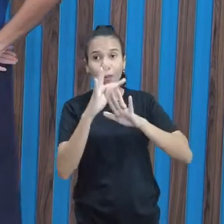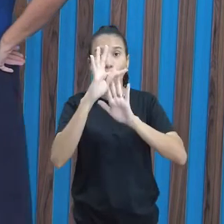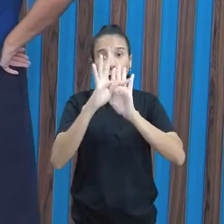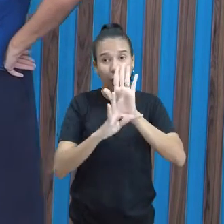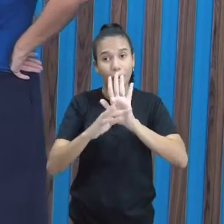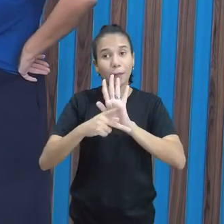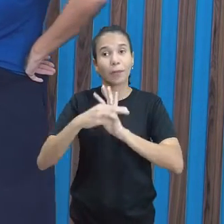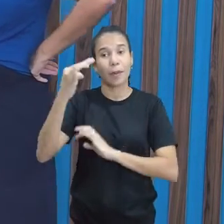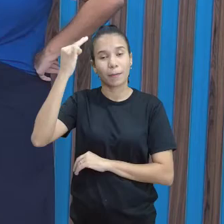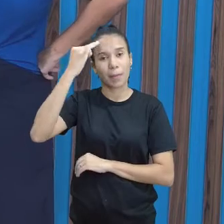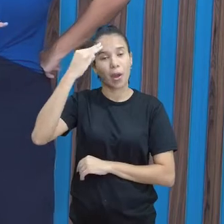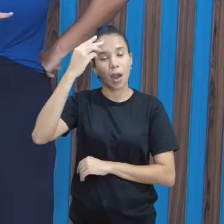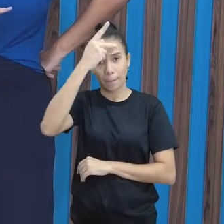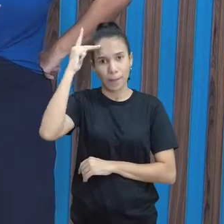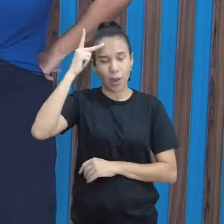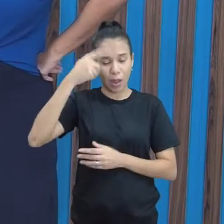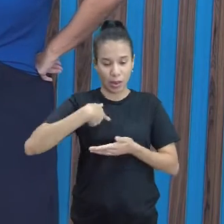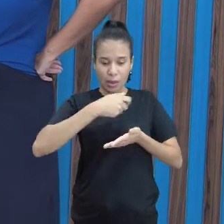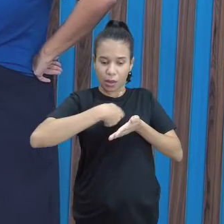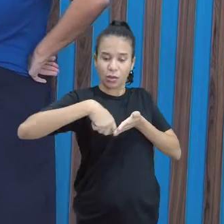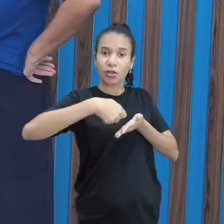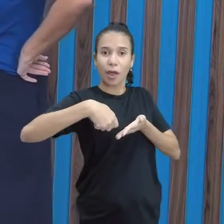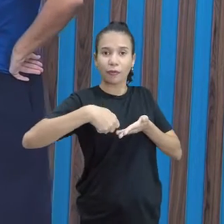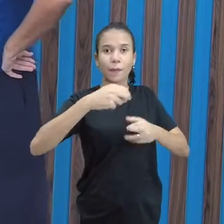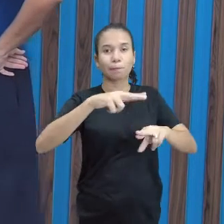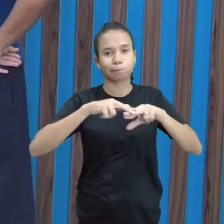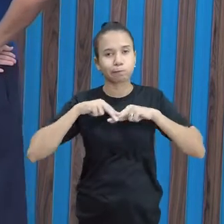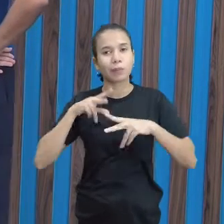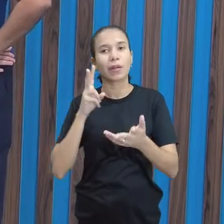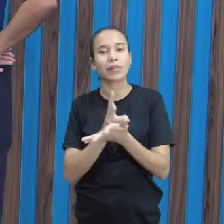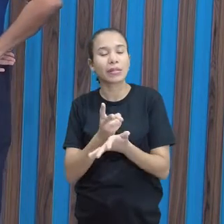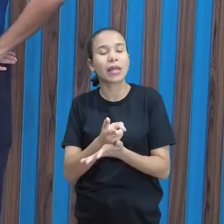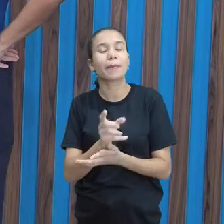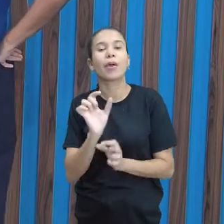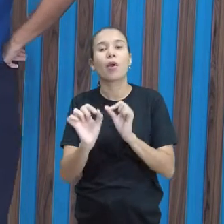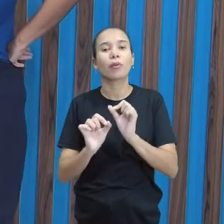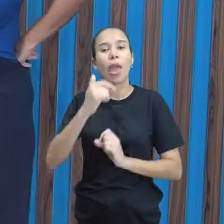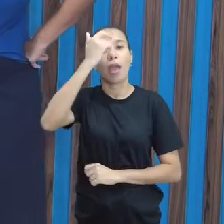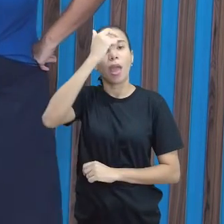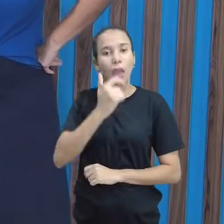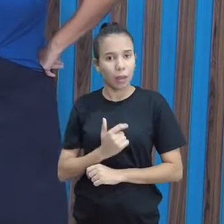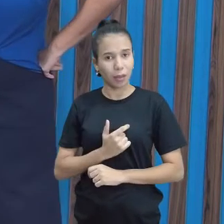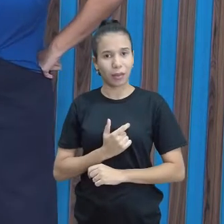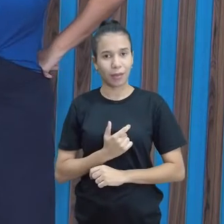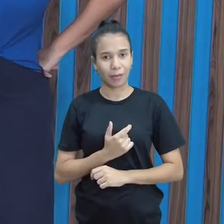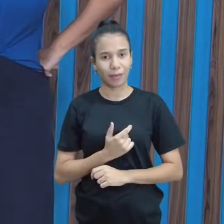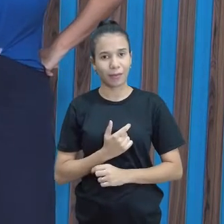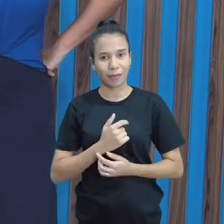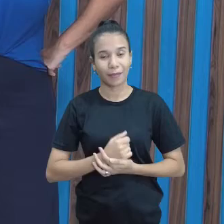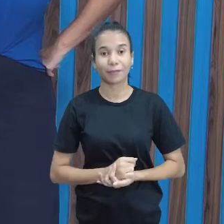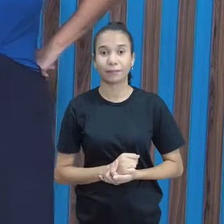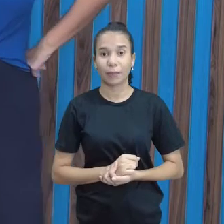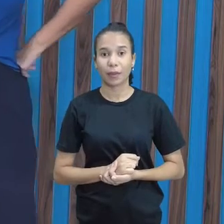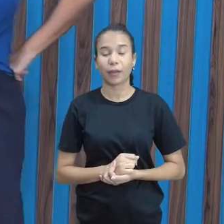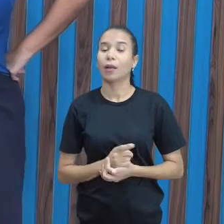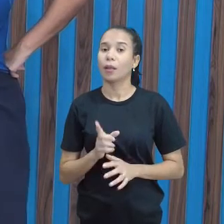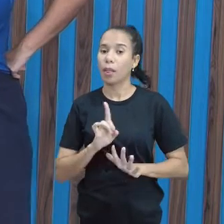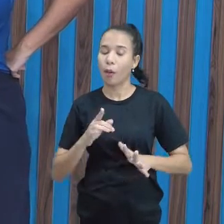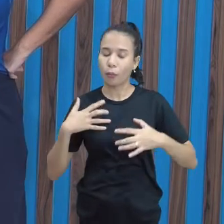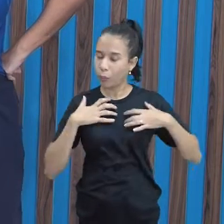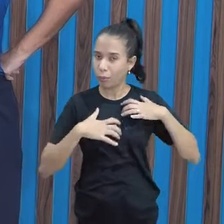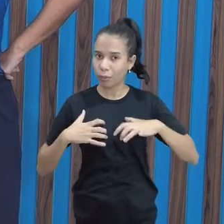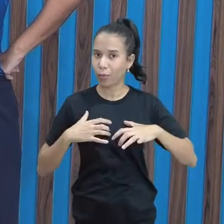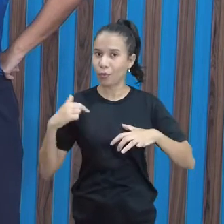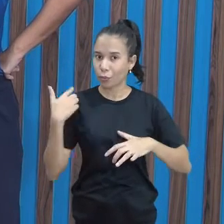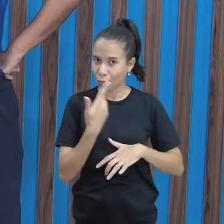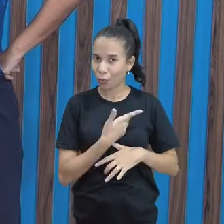das memórias é quem escreve. Por isso, o texto é em primeira pessoa. Não se inquietem, porque a gente vai